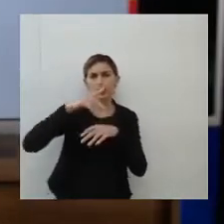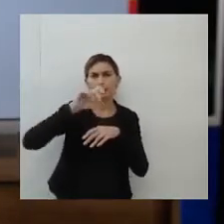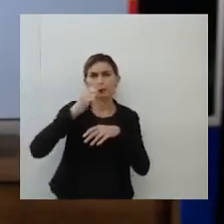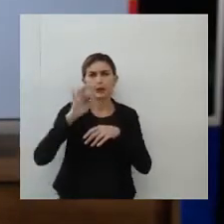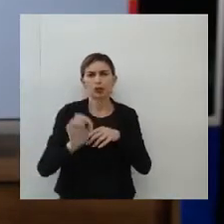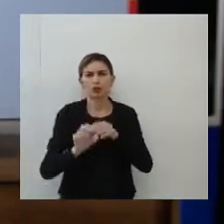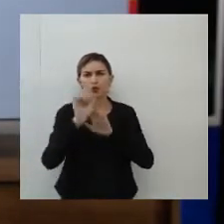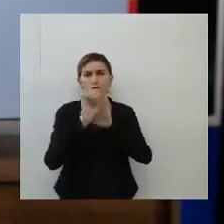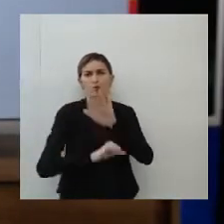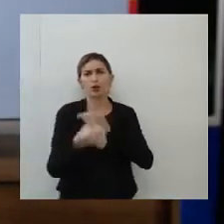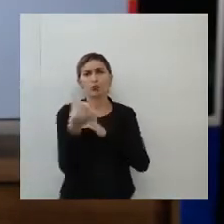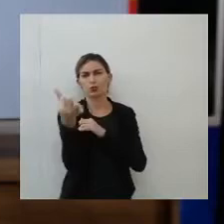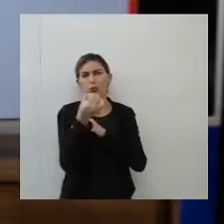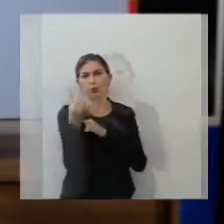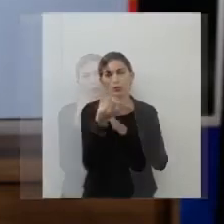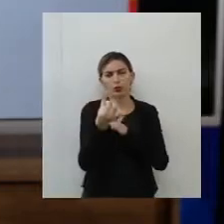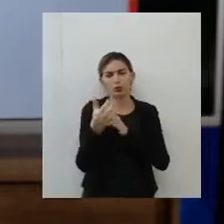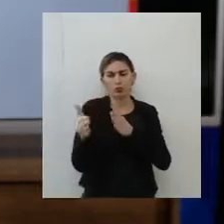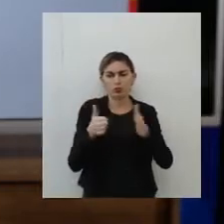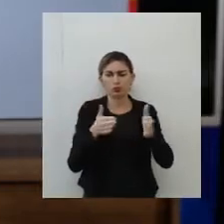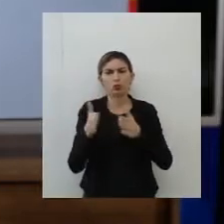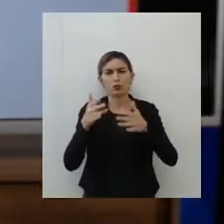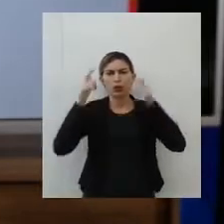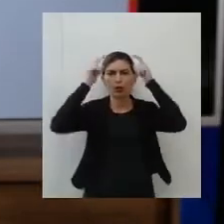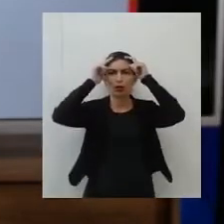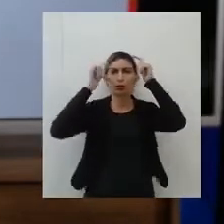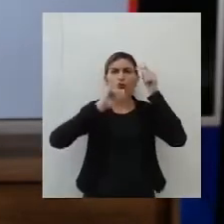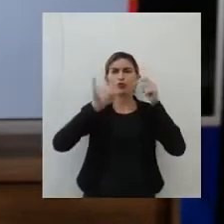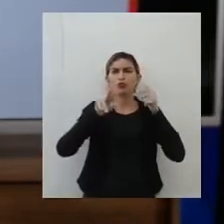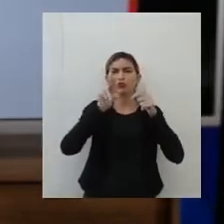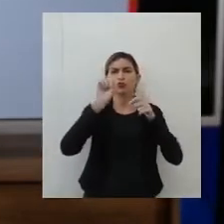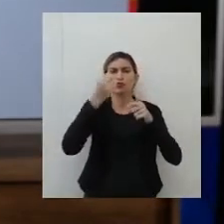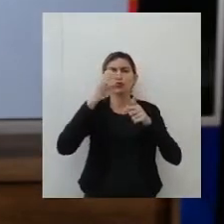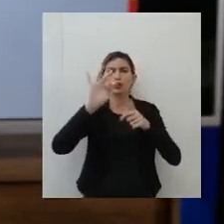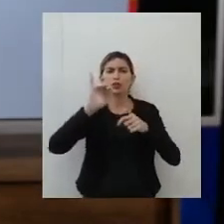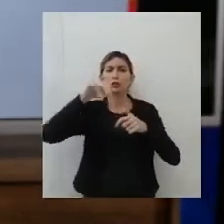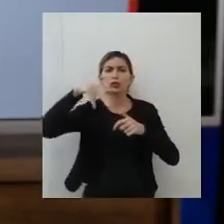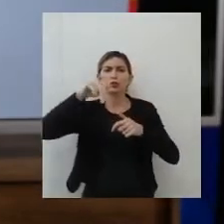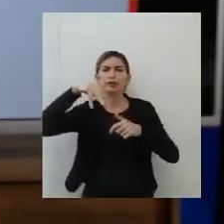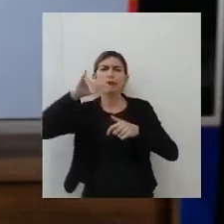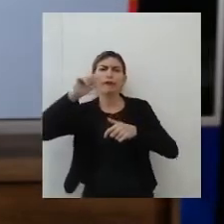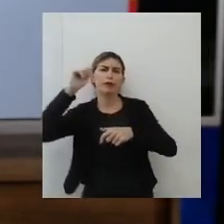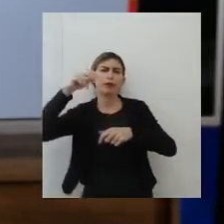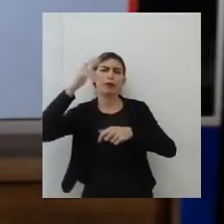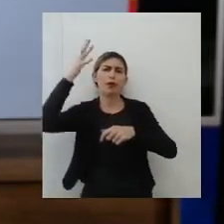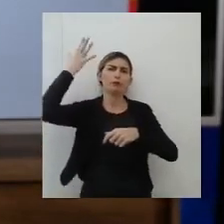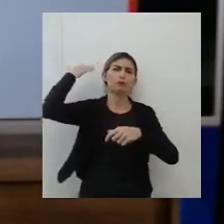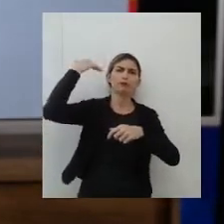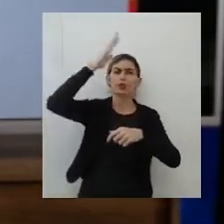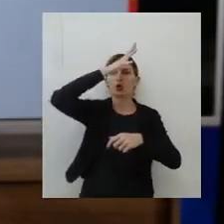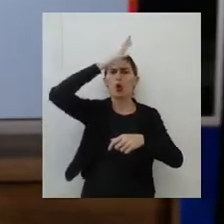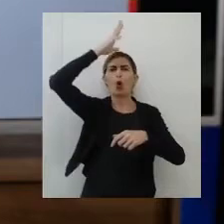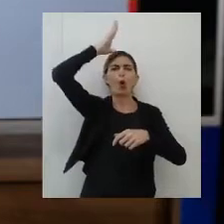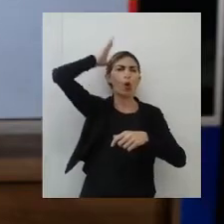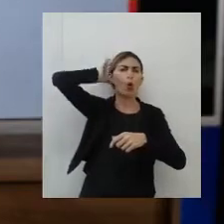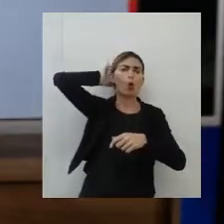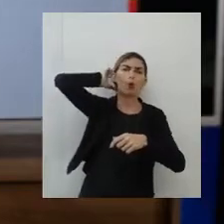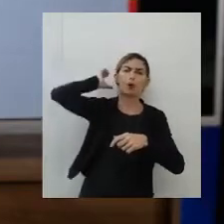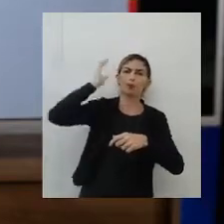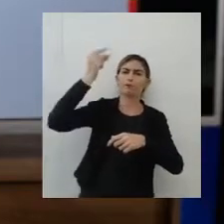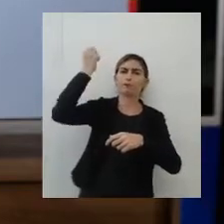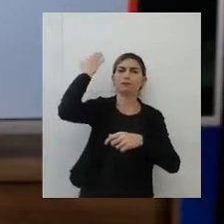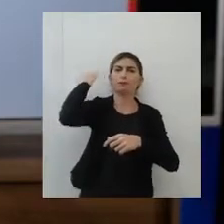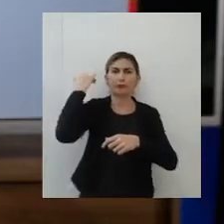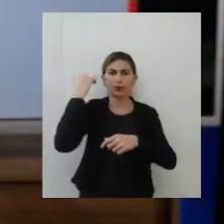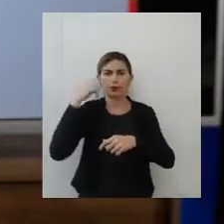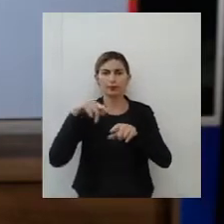século VI, durante o reinado de Justiniano, lá na Roma Oriental. Tá bem?